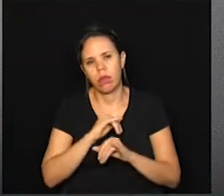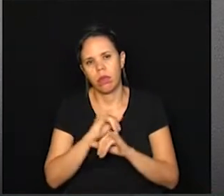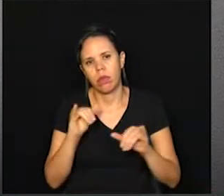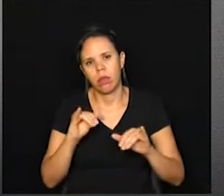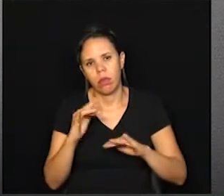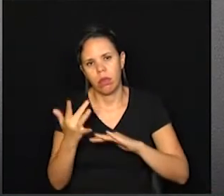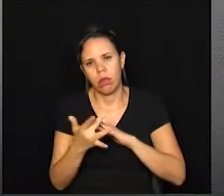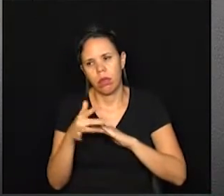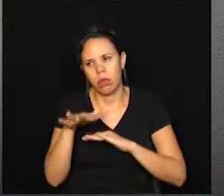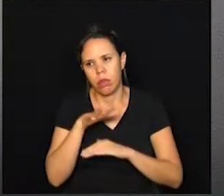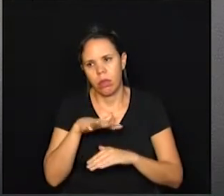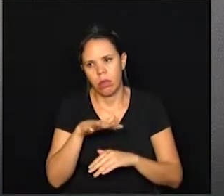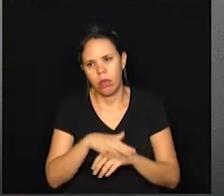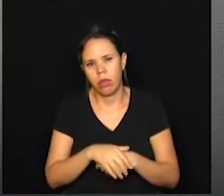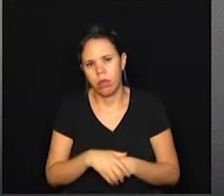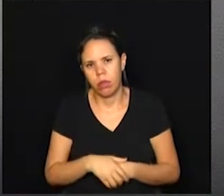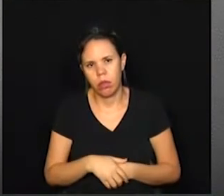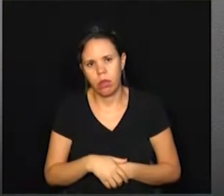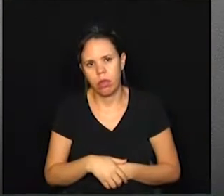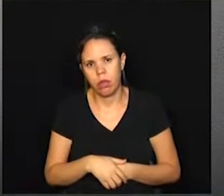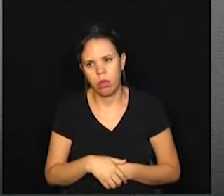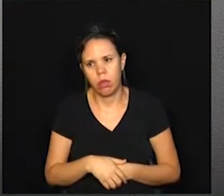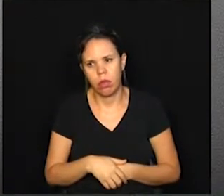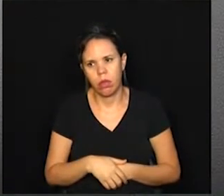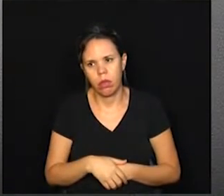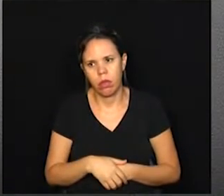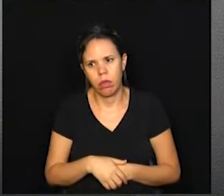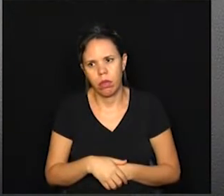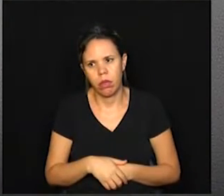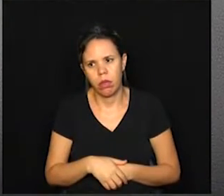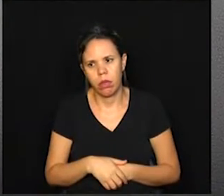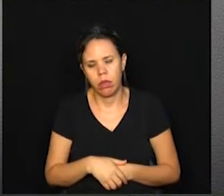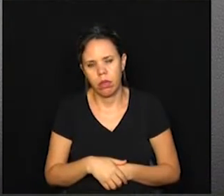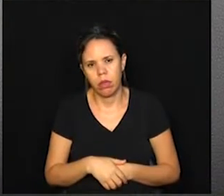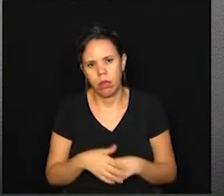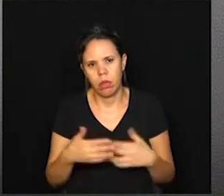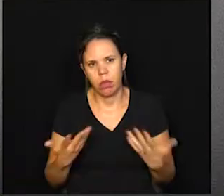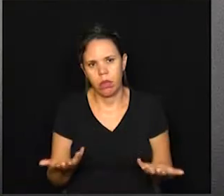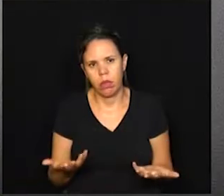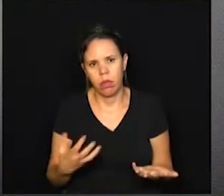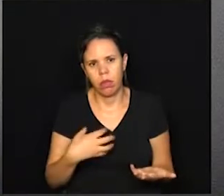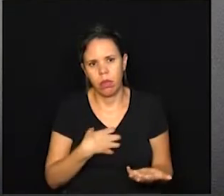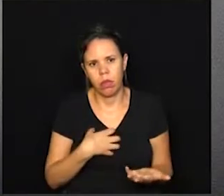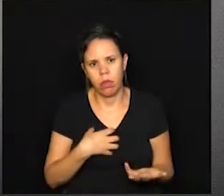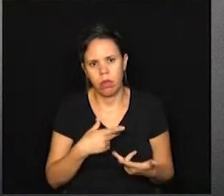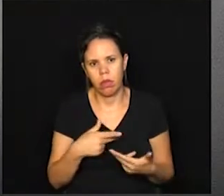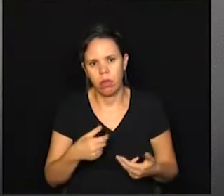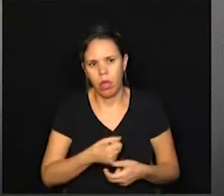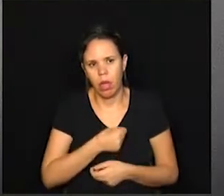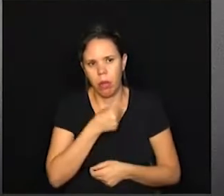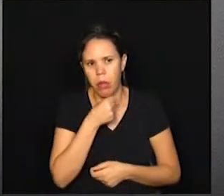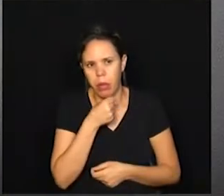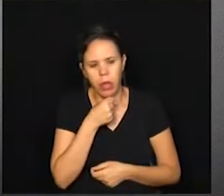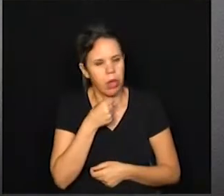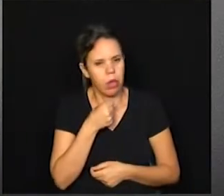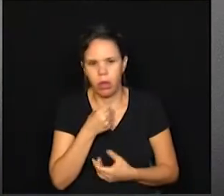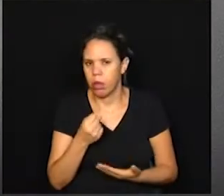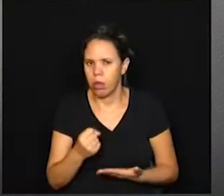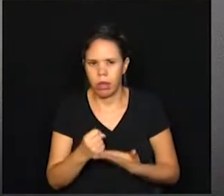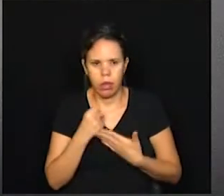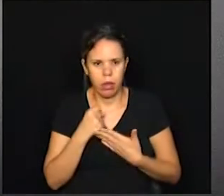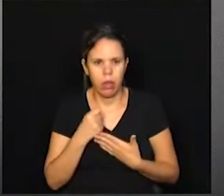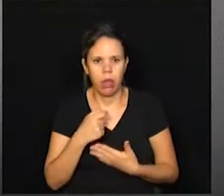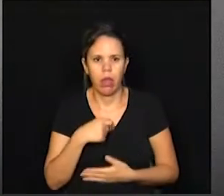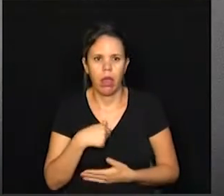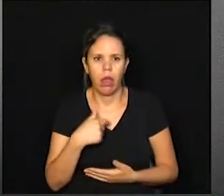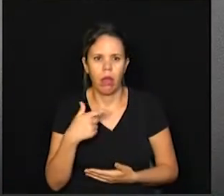geral, eu prefiro, quando eu sinto que alguma reportagem não me favorece, mas eu ainda